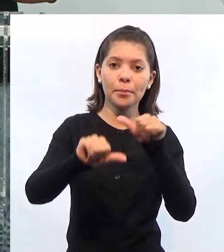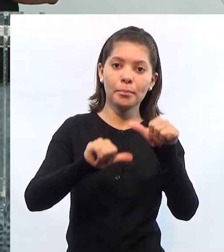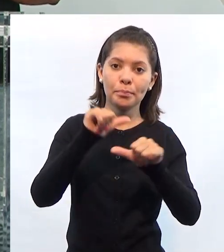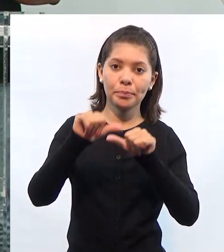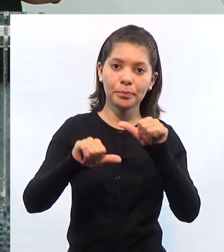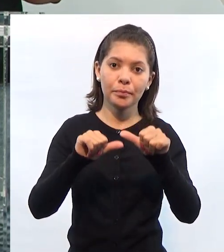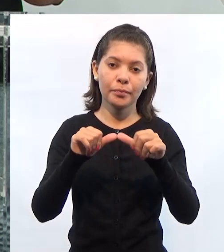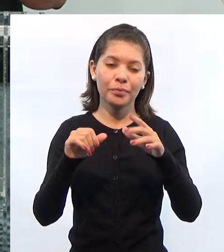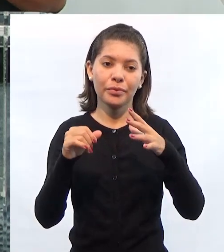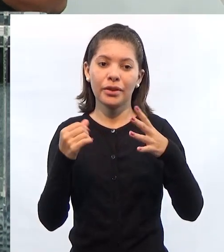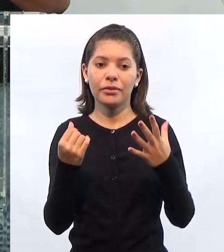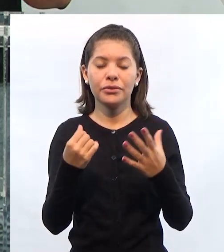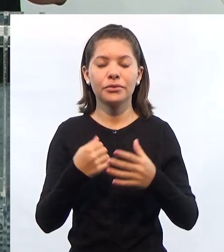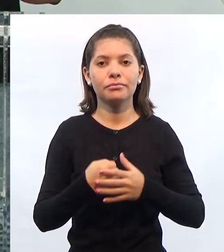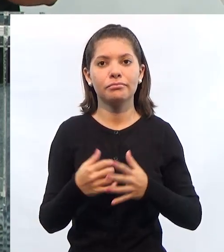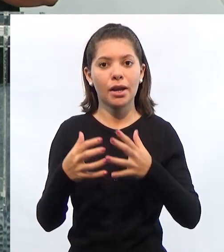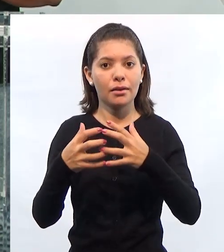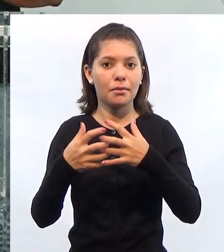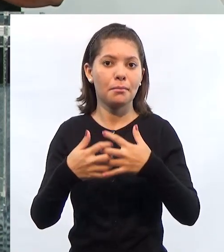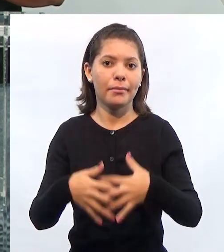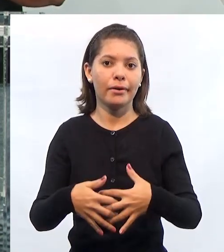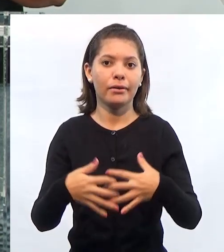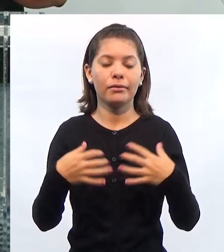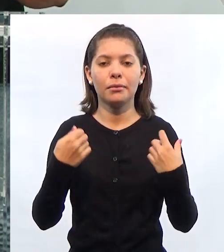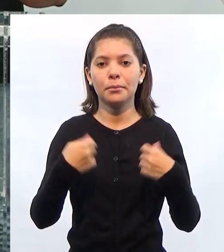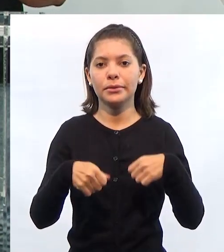mudança de máquina, precisa fazer